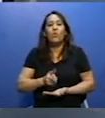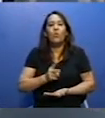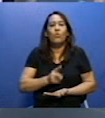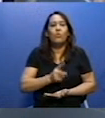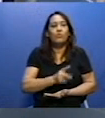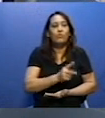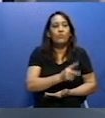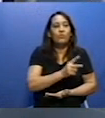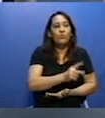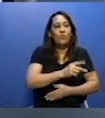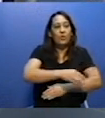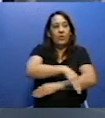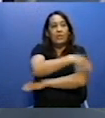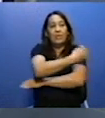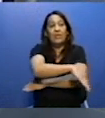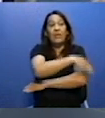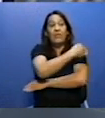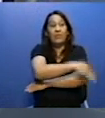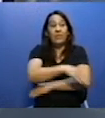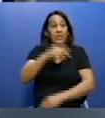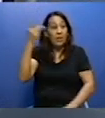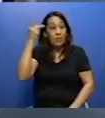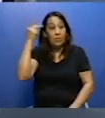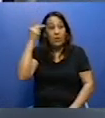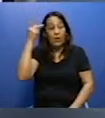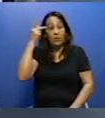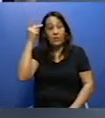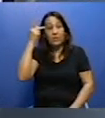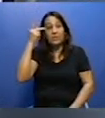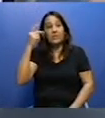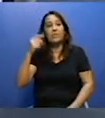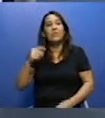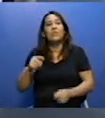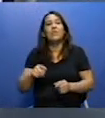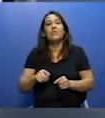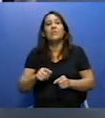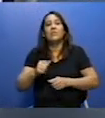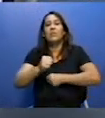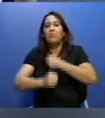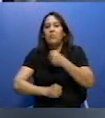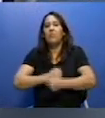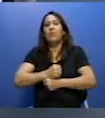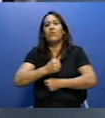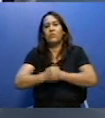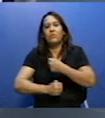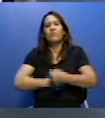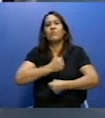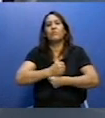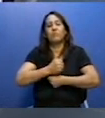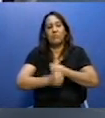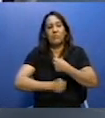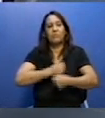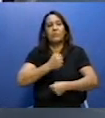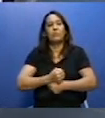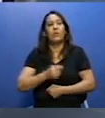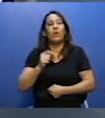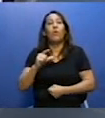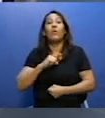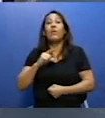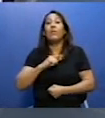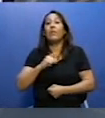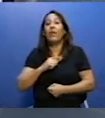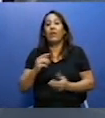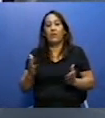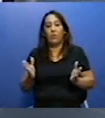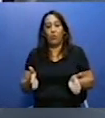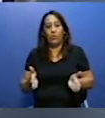permaneceu na avenida ao longo do tempo. O que ainda tem na avenida? Nas três imagens, o que ainda tem